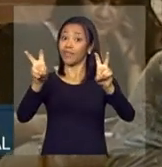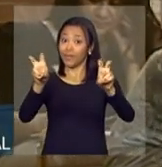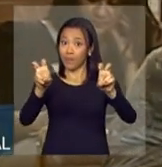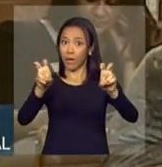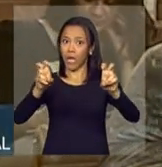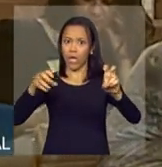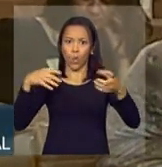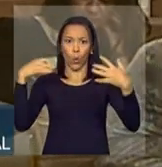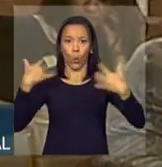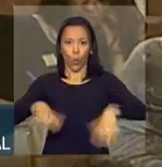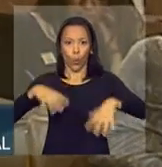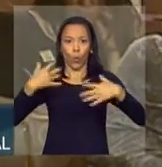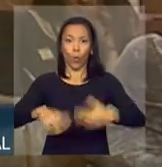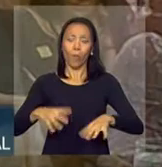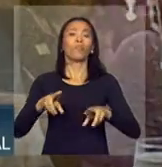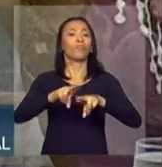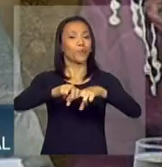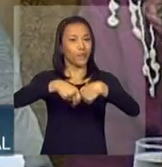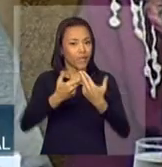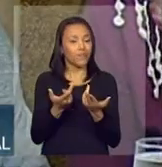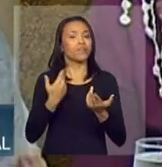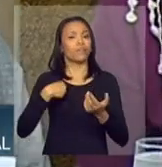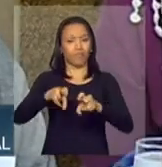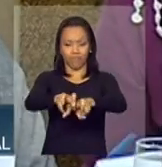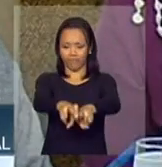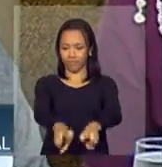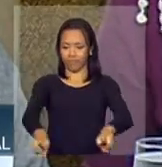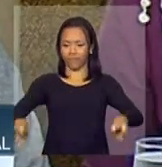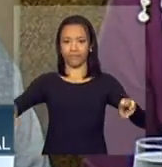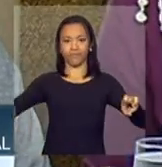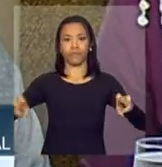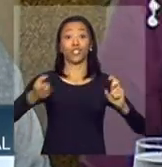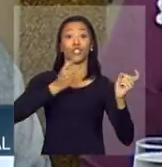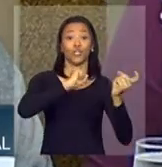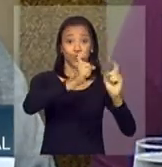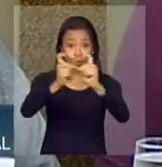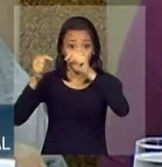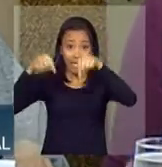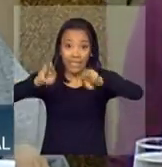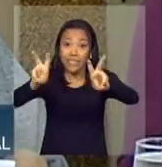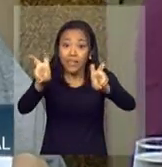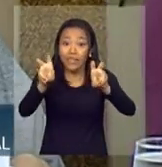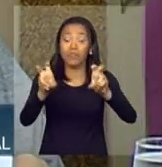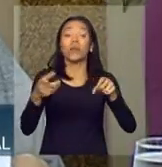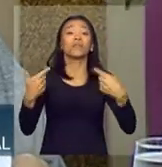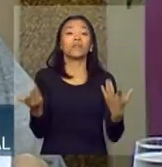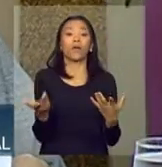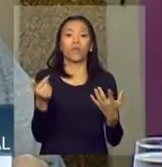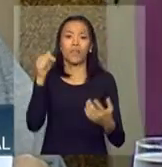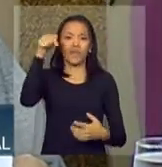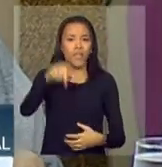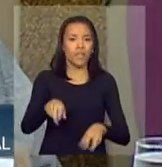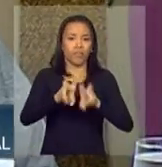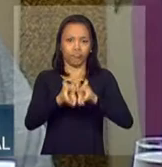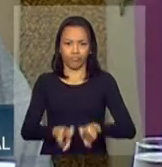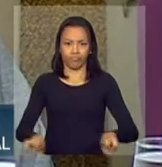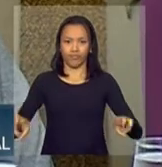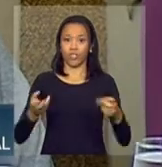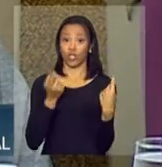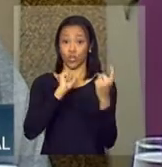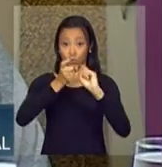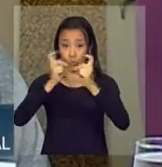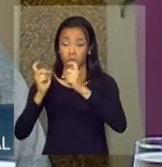bastante polêmico, por isso que vamos tratá-lo numa mesa de controvérsia. E durante essa mesa, nós queremos tratar do